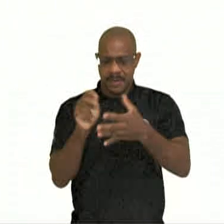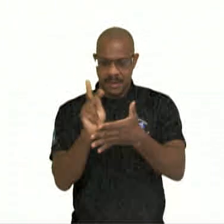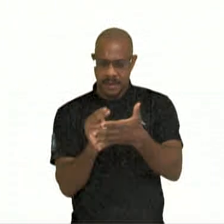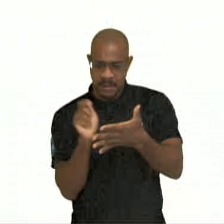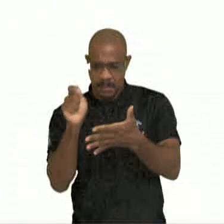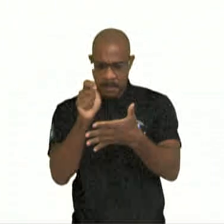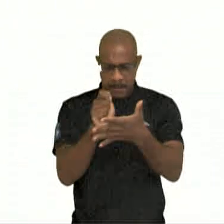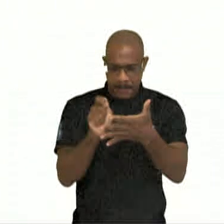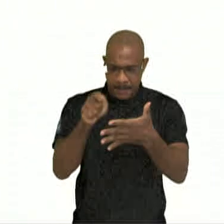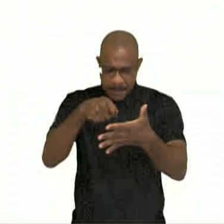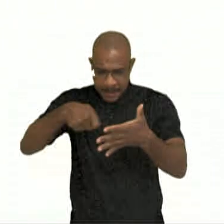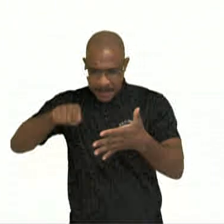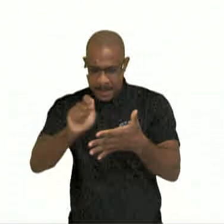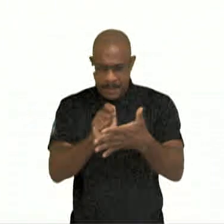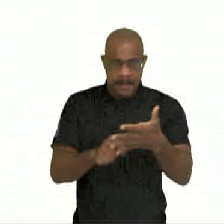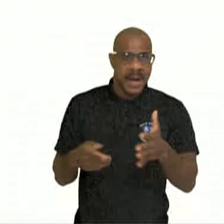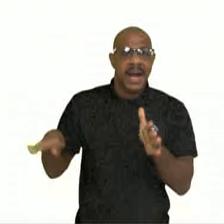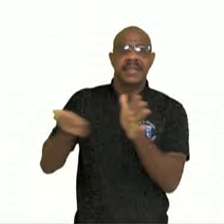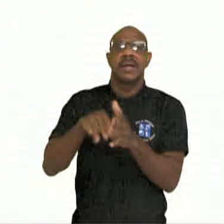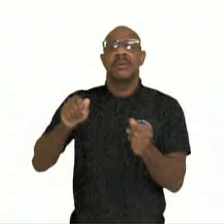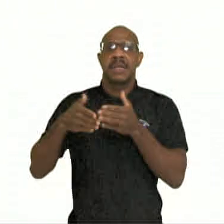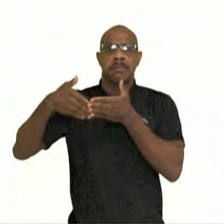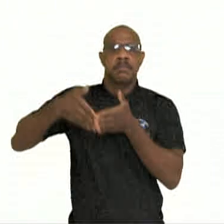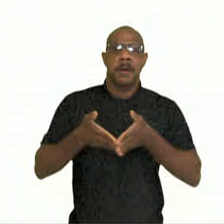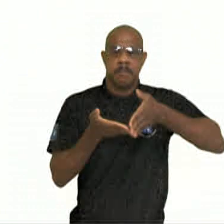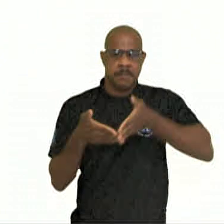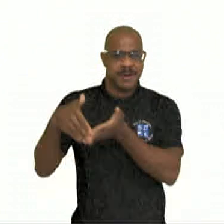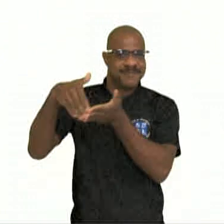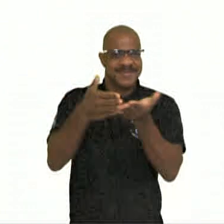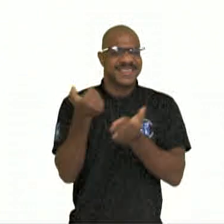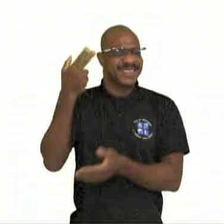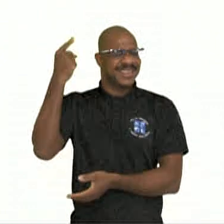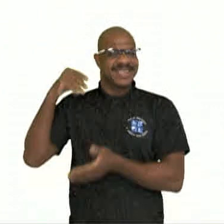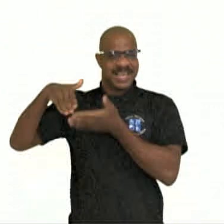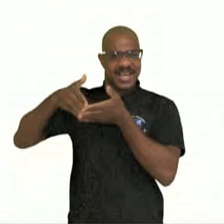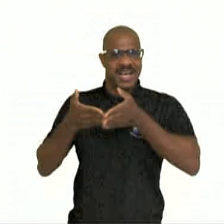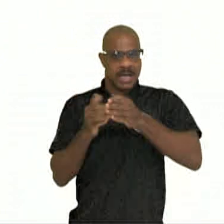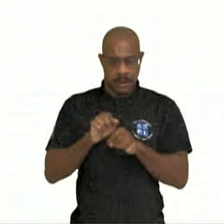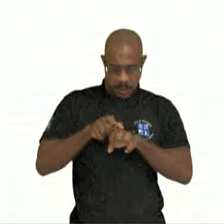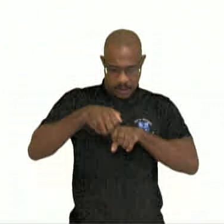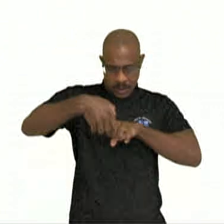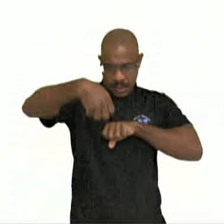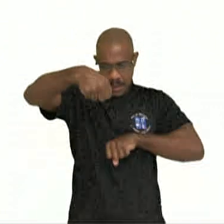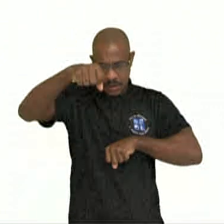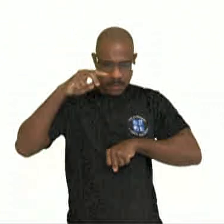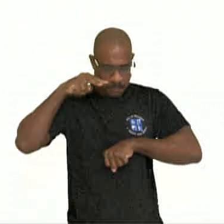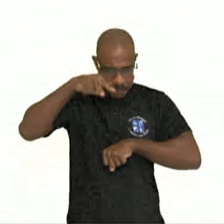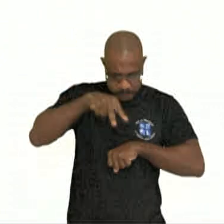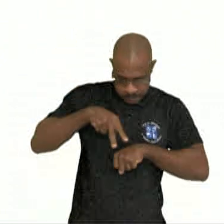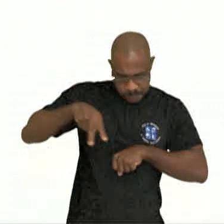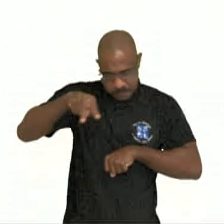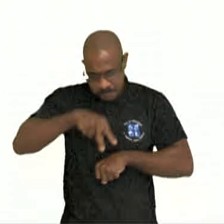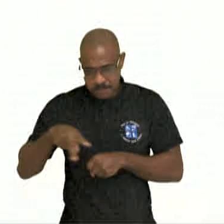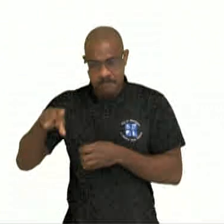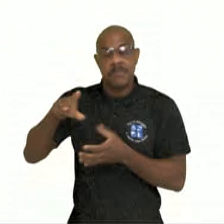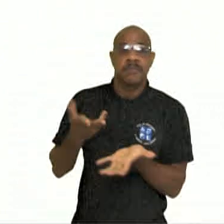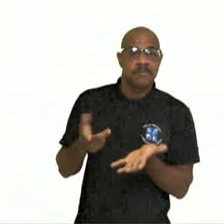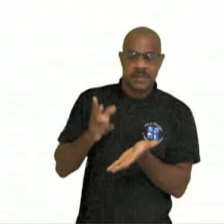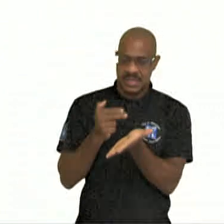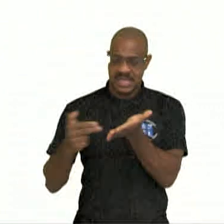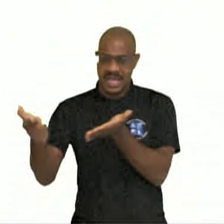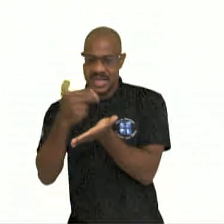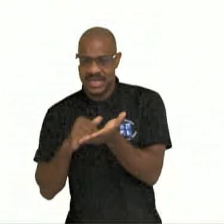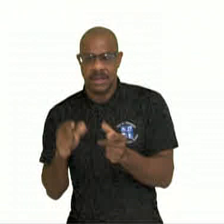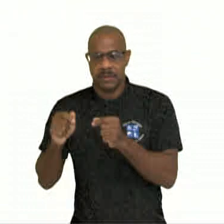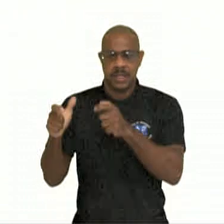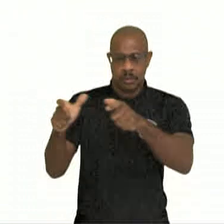das grandes navegações, que representou um avanço na cartografia mundial, pois todas as embarcações